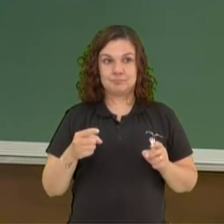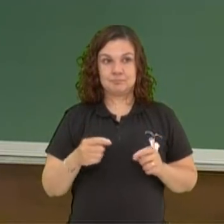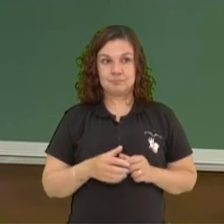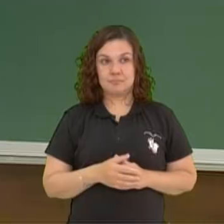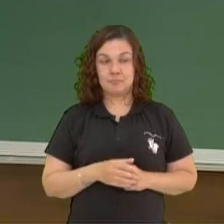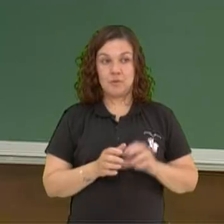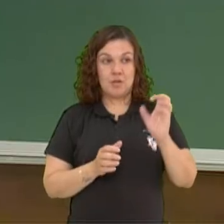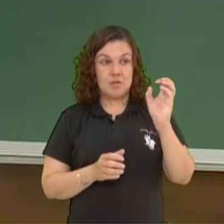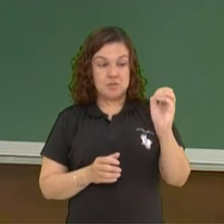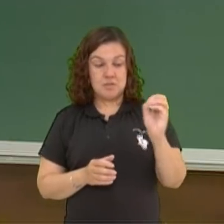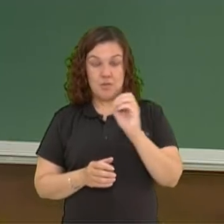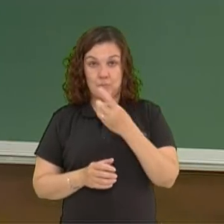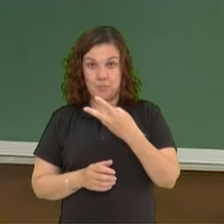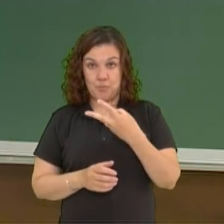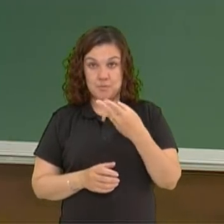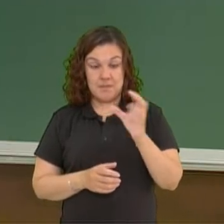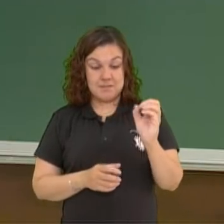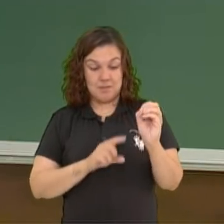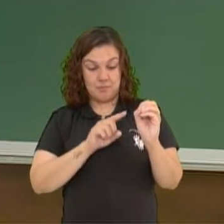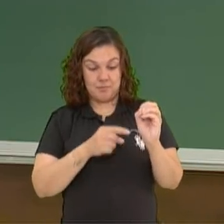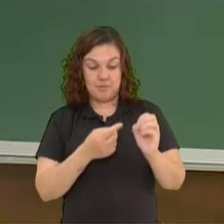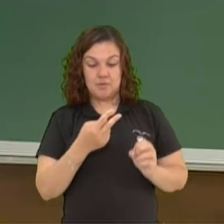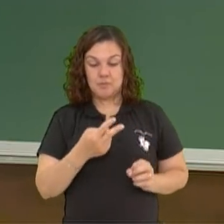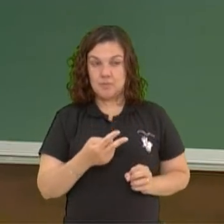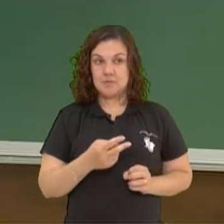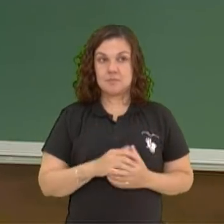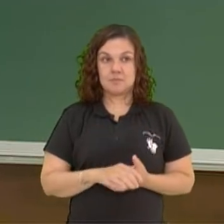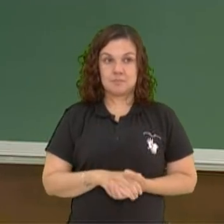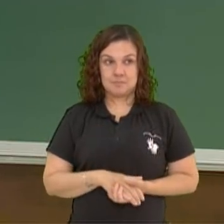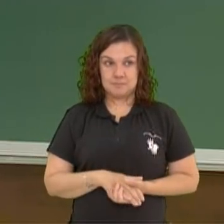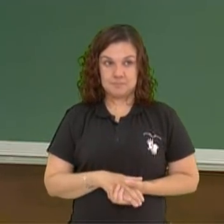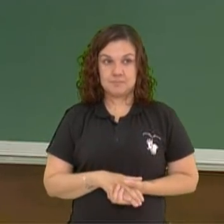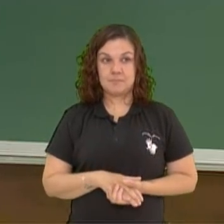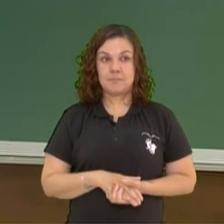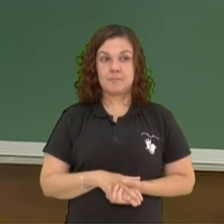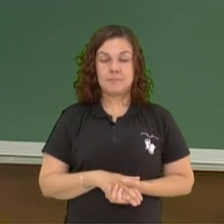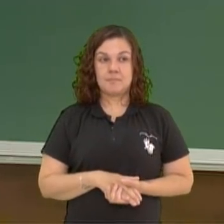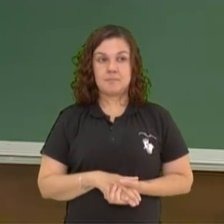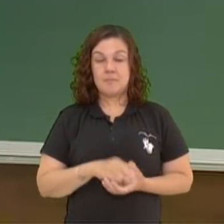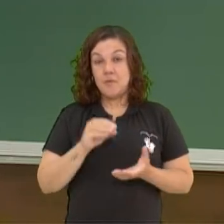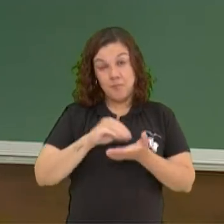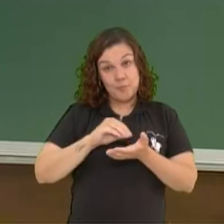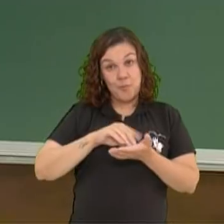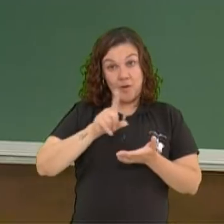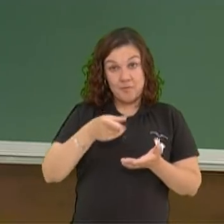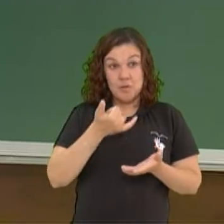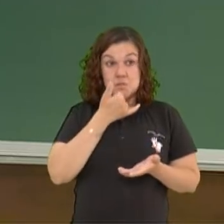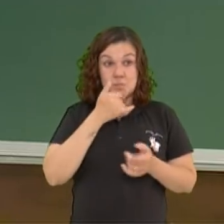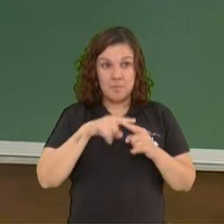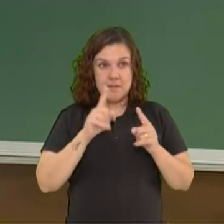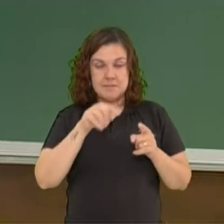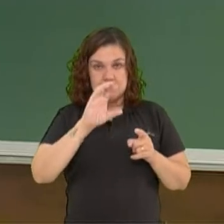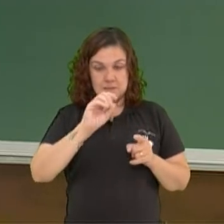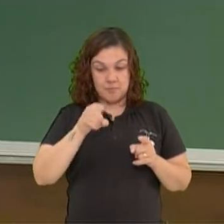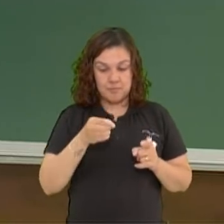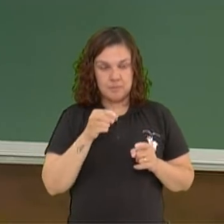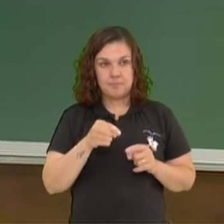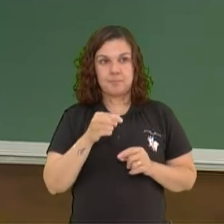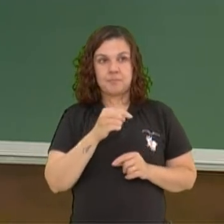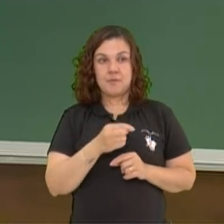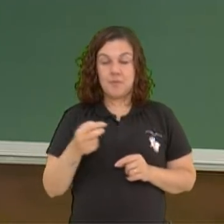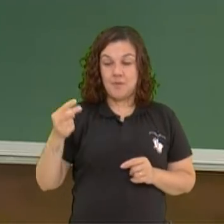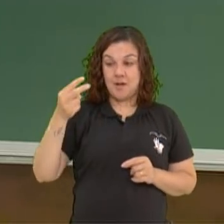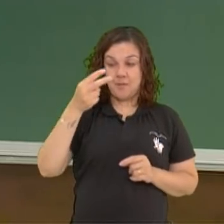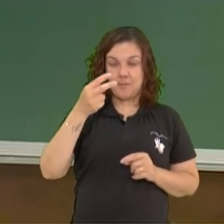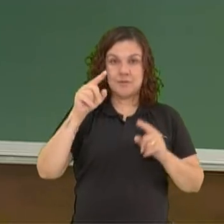né? Mas, ó, é 0,2. Veja bem, tá? Se eu coloquei o zerinho aqui na frente, aqui, acabou não aparecendo aqui. É 0,2 elevado ao